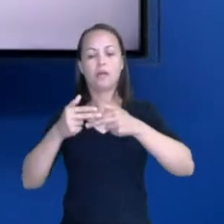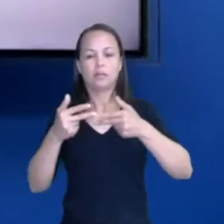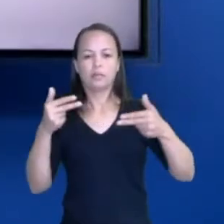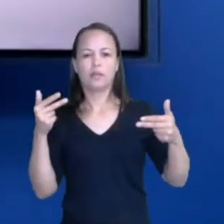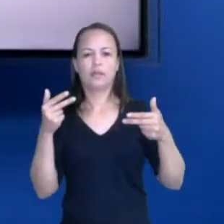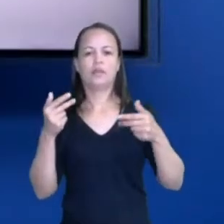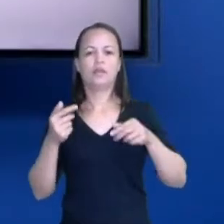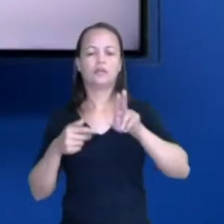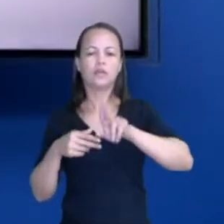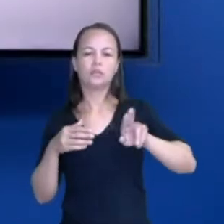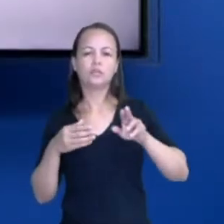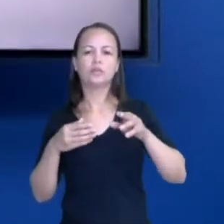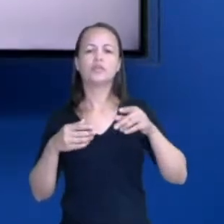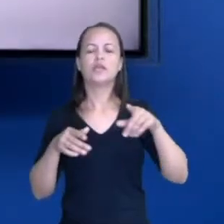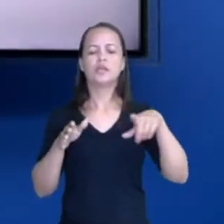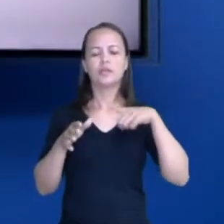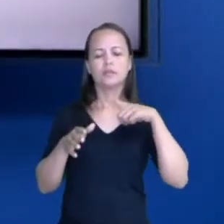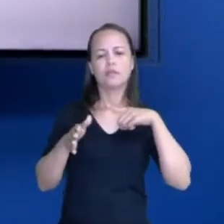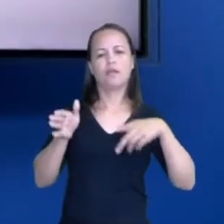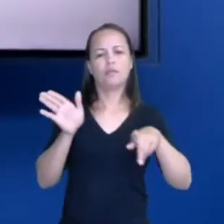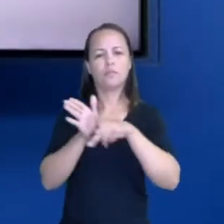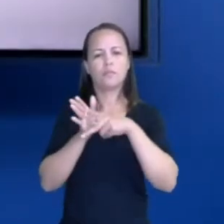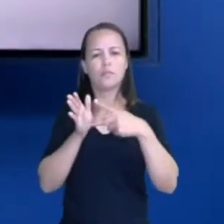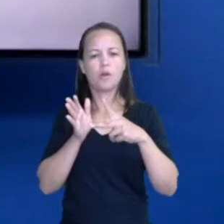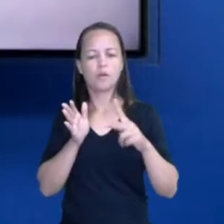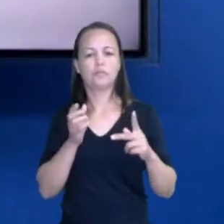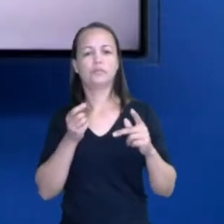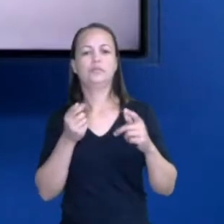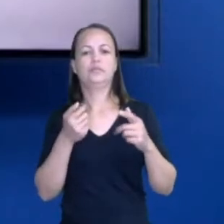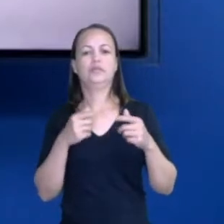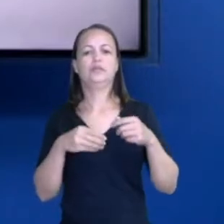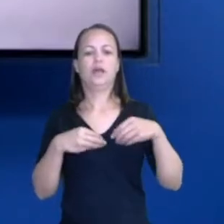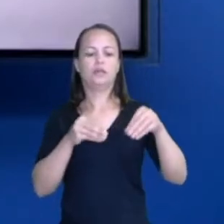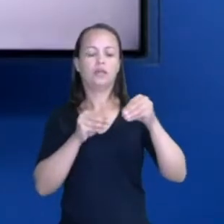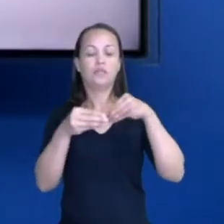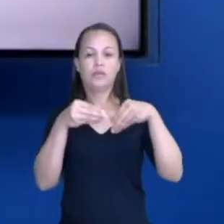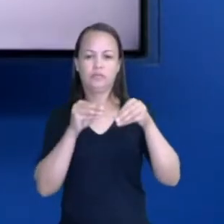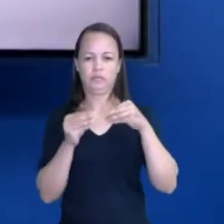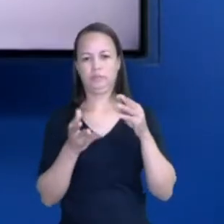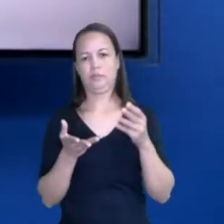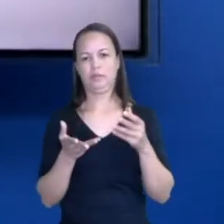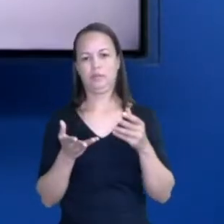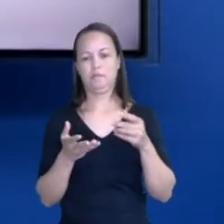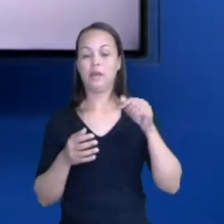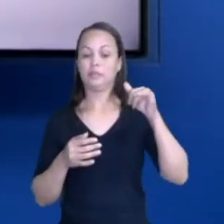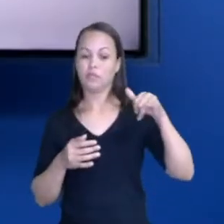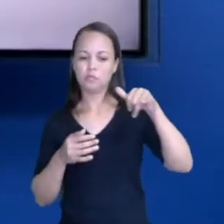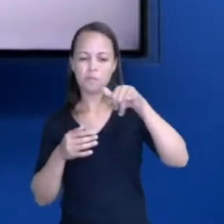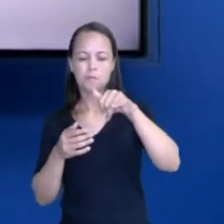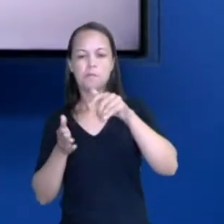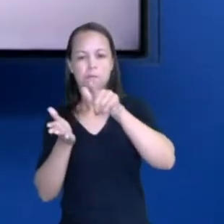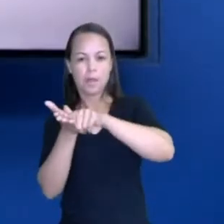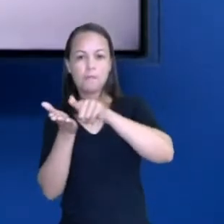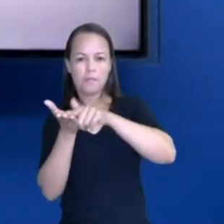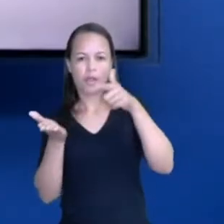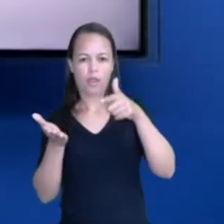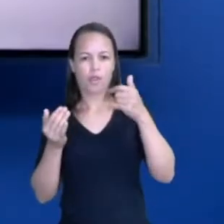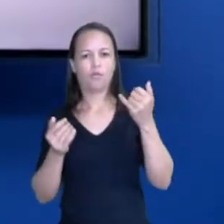que também tem uma certa propriedade da flexibilidade. Mas essa do papelzinho é extremamente interessante, não é